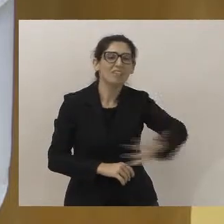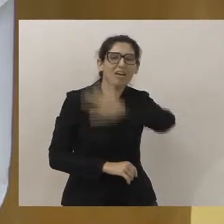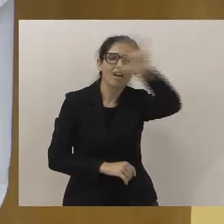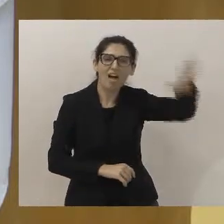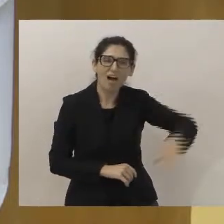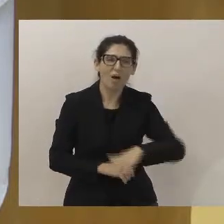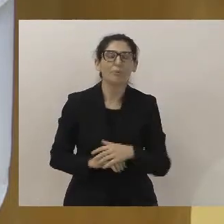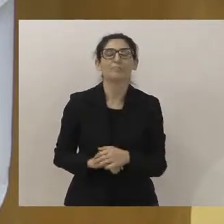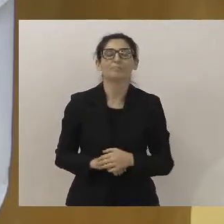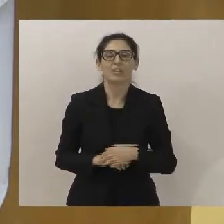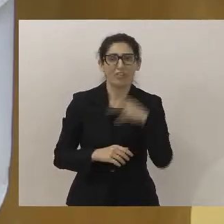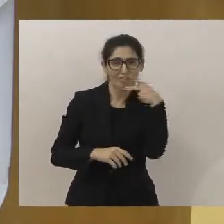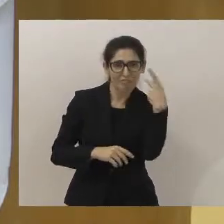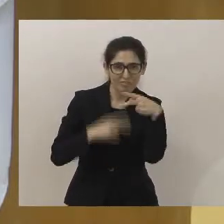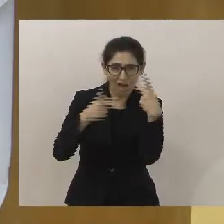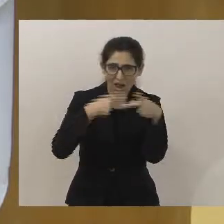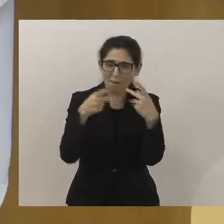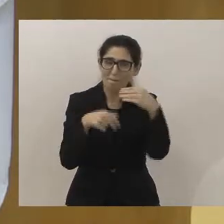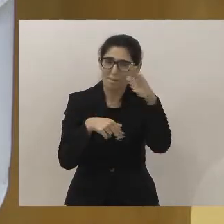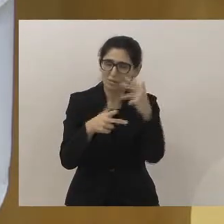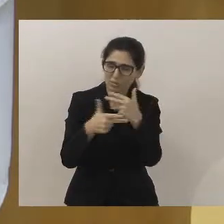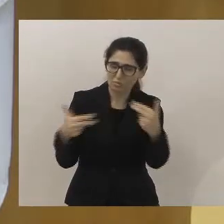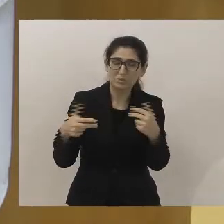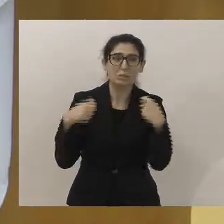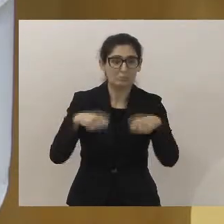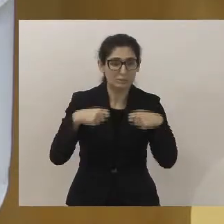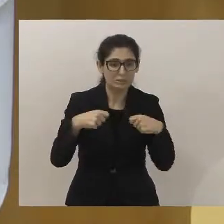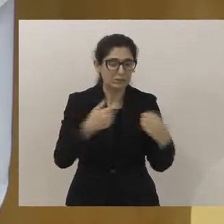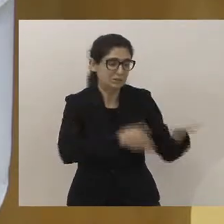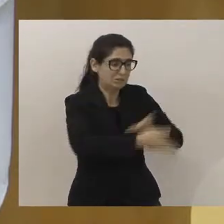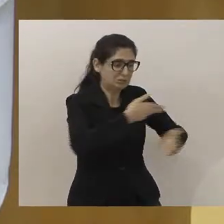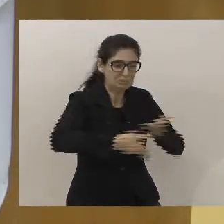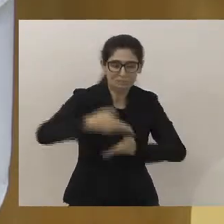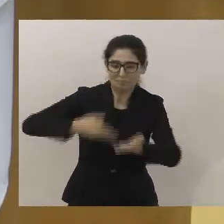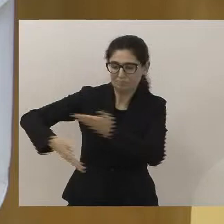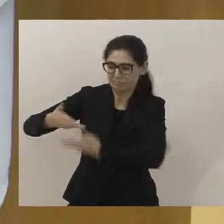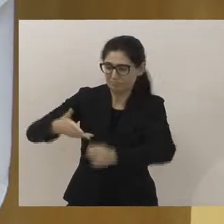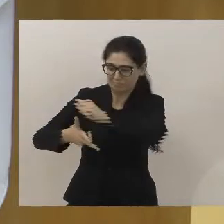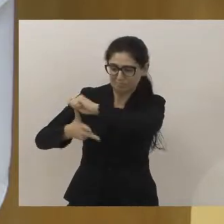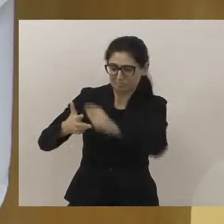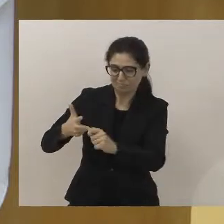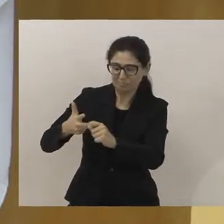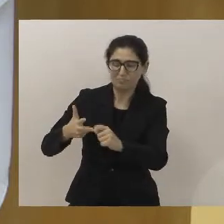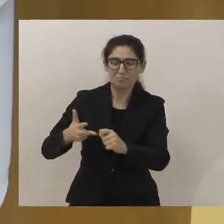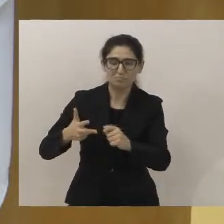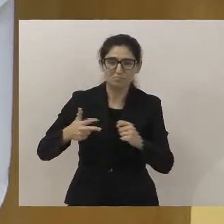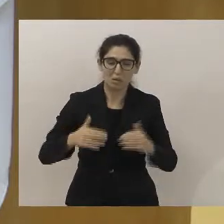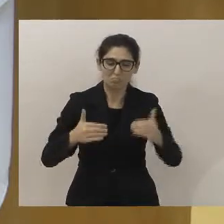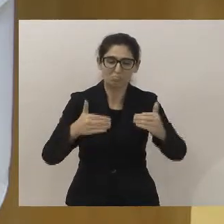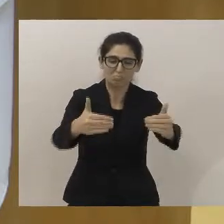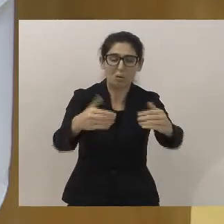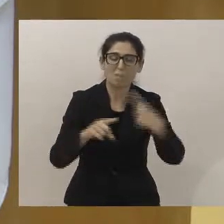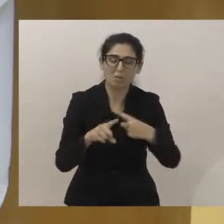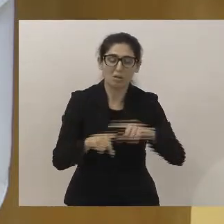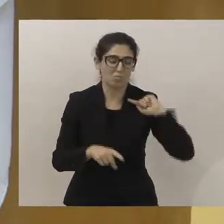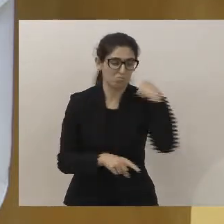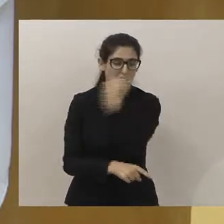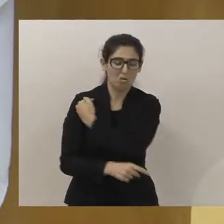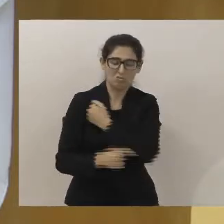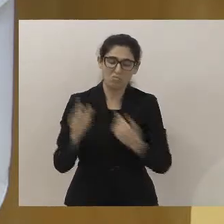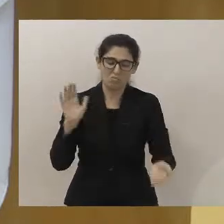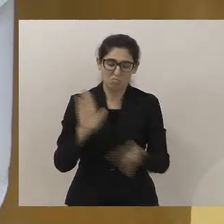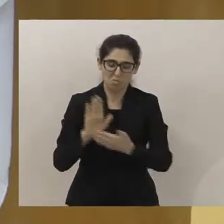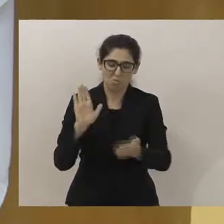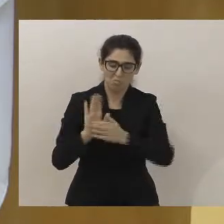haver uma discussão maior, sinergia entre os poderes, porque nós todos temos uma missão: